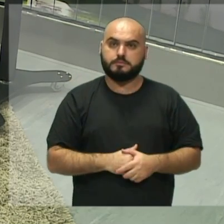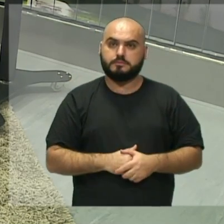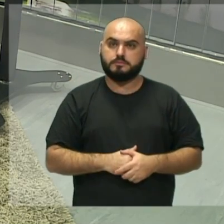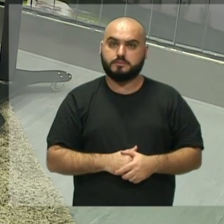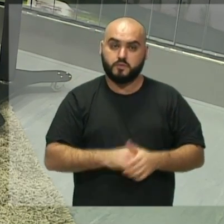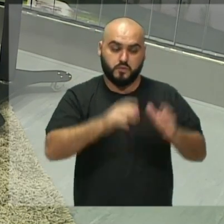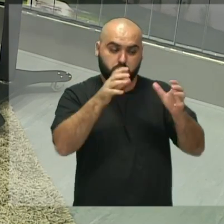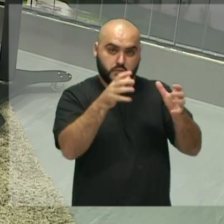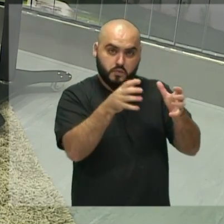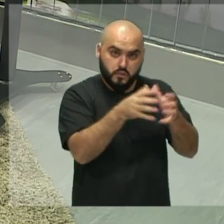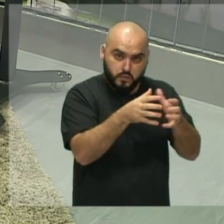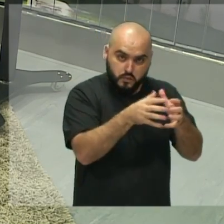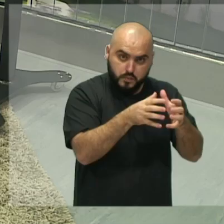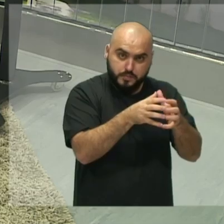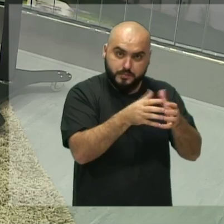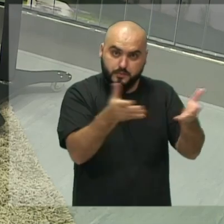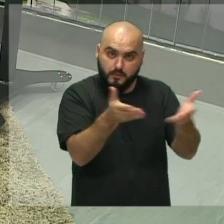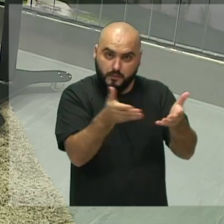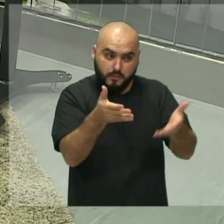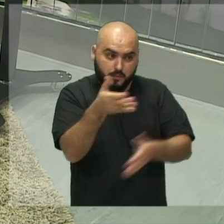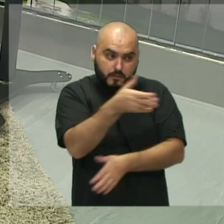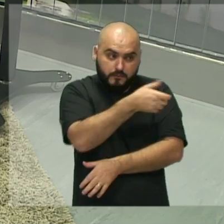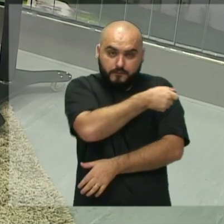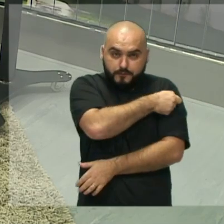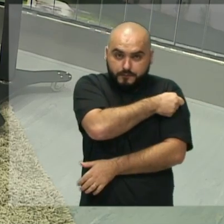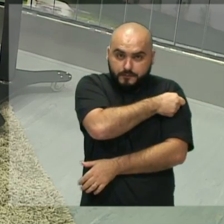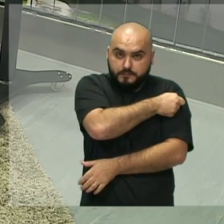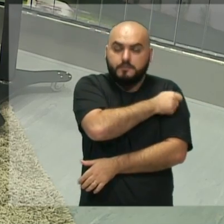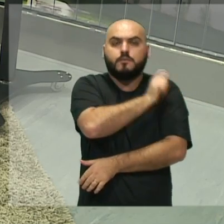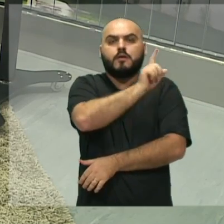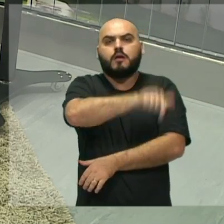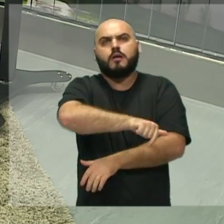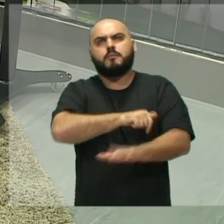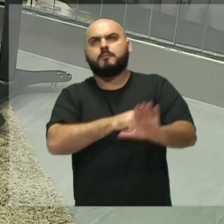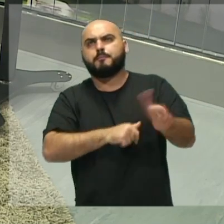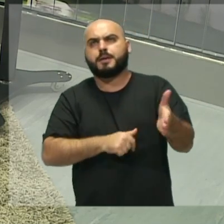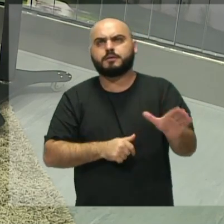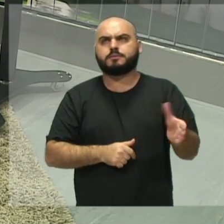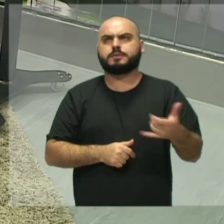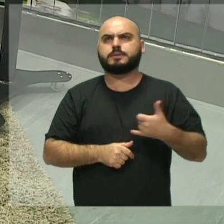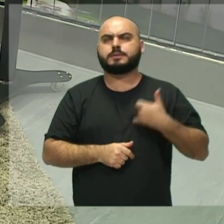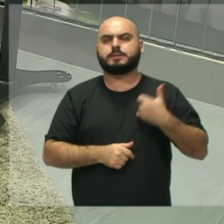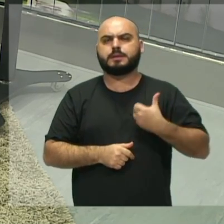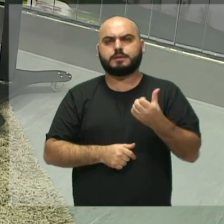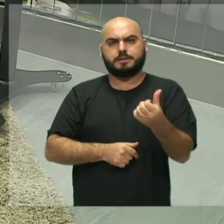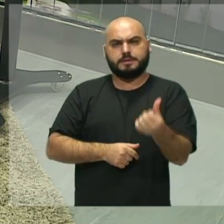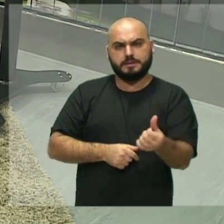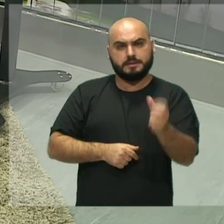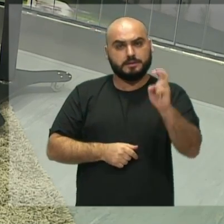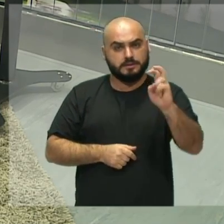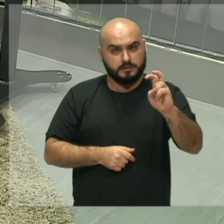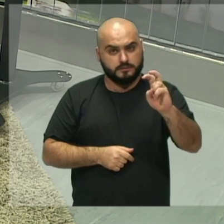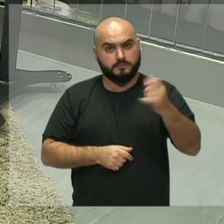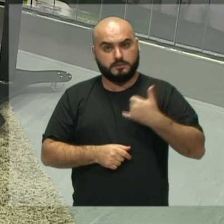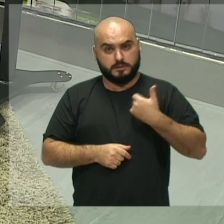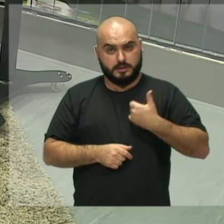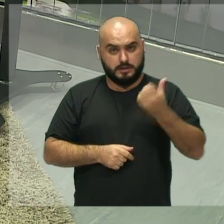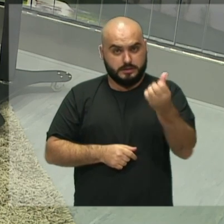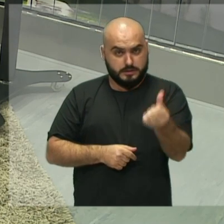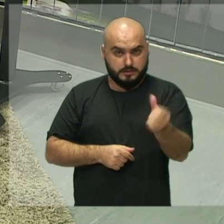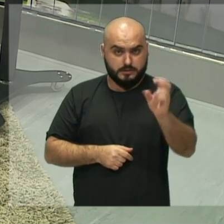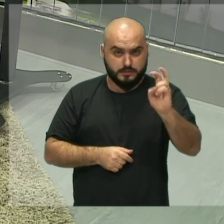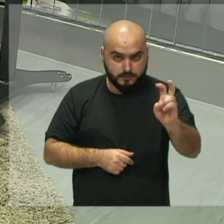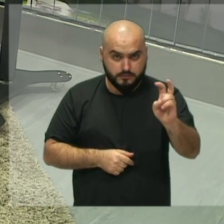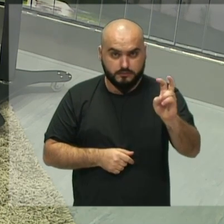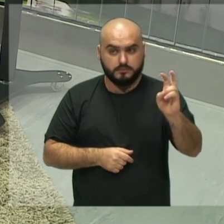o grupo que está recebendo a vacina está entre os 65 anos